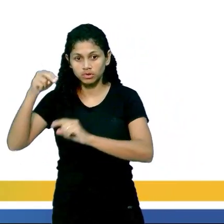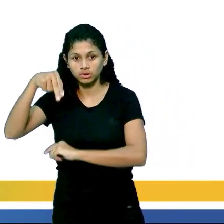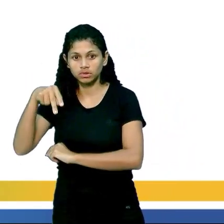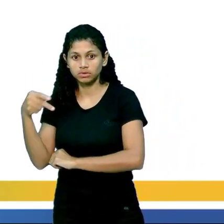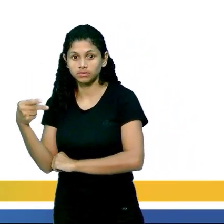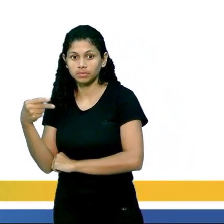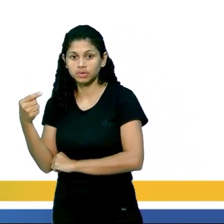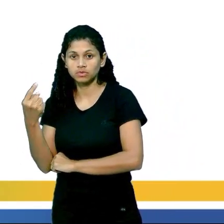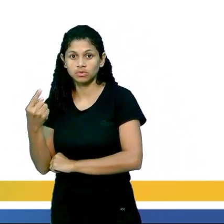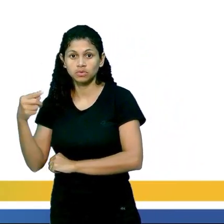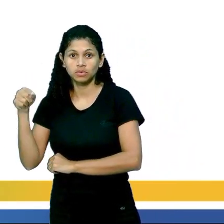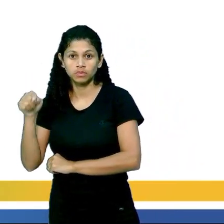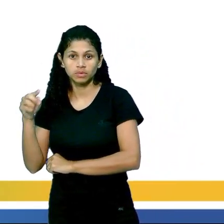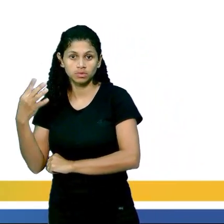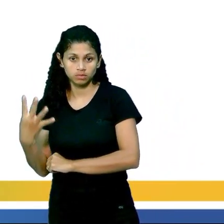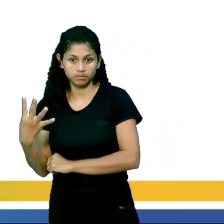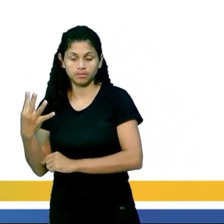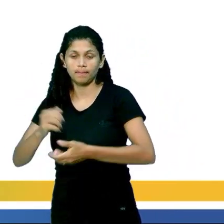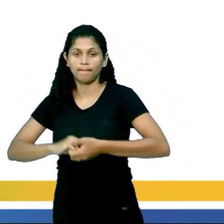Vamos lá.